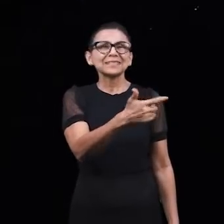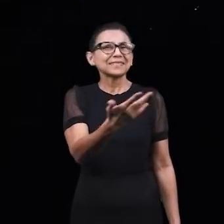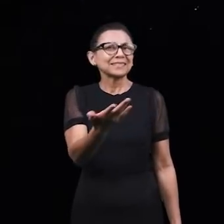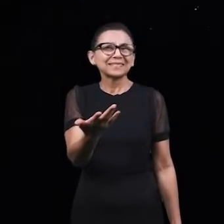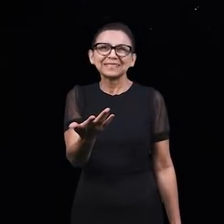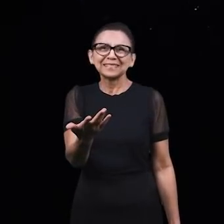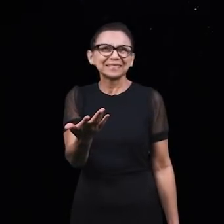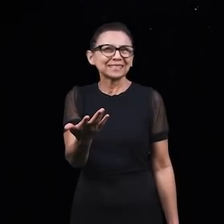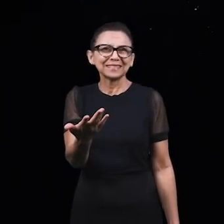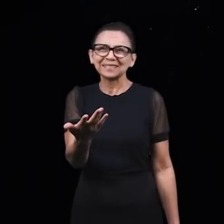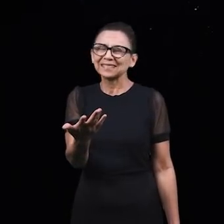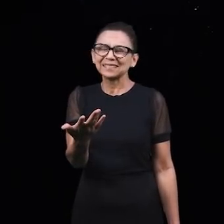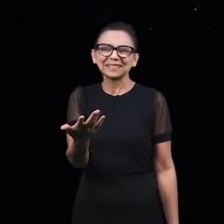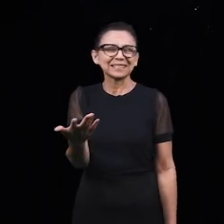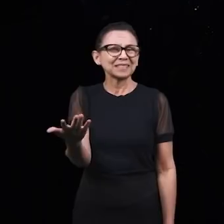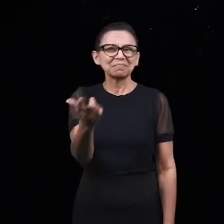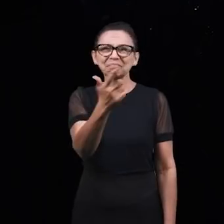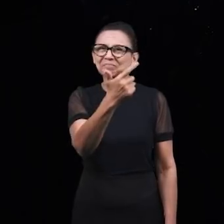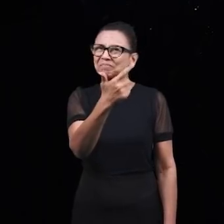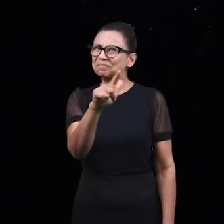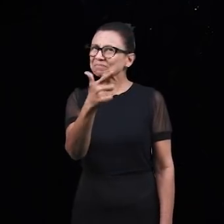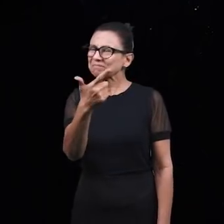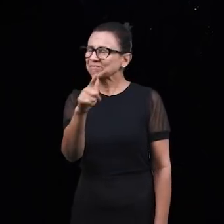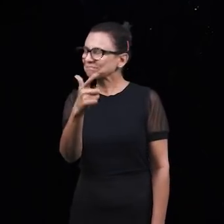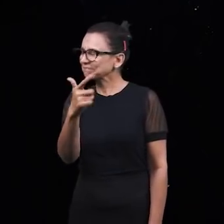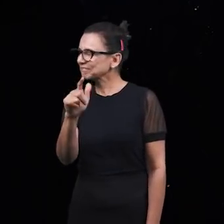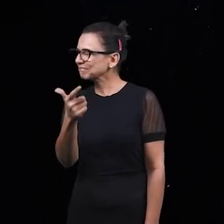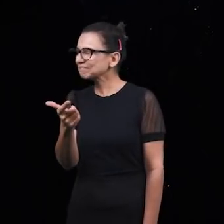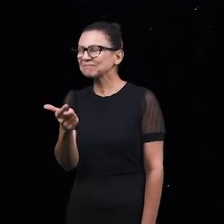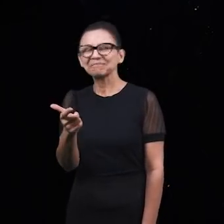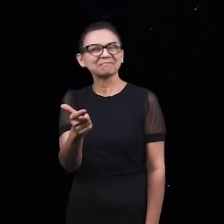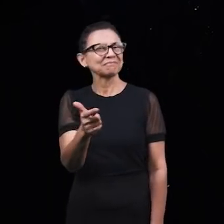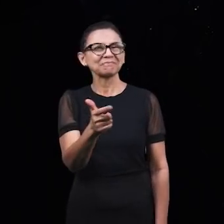nosso Deus não há.